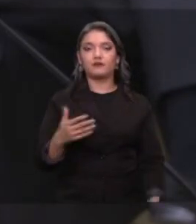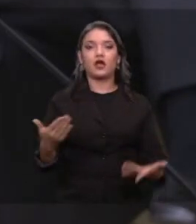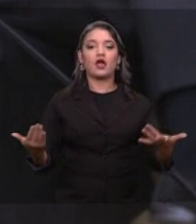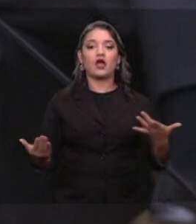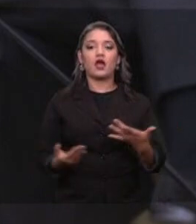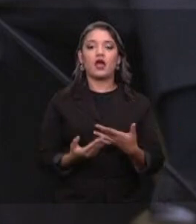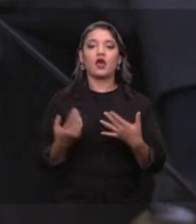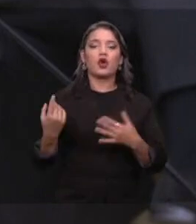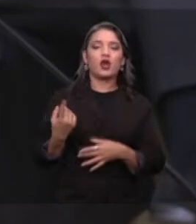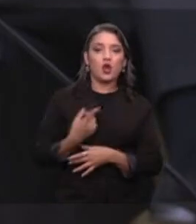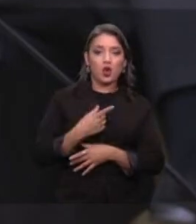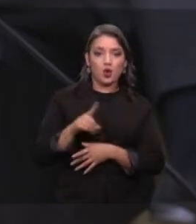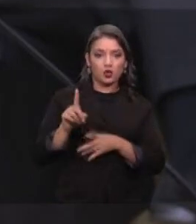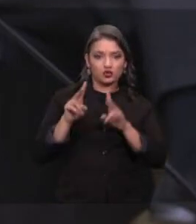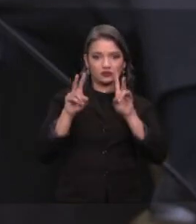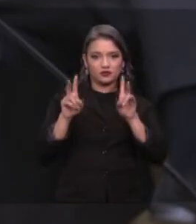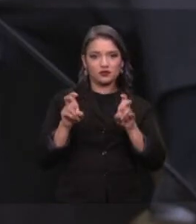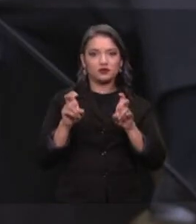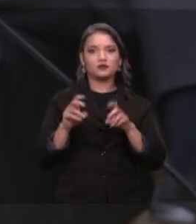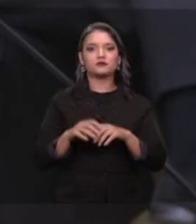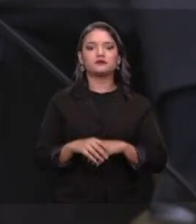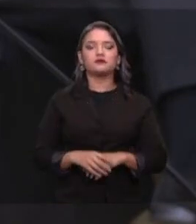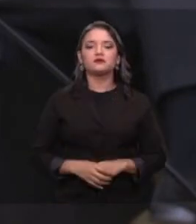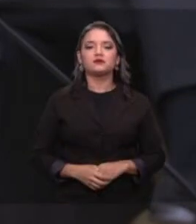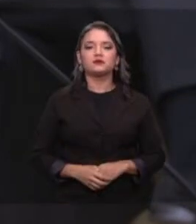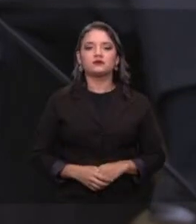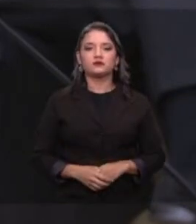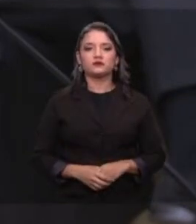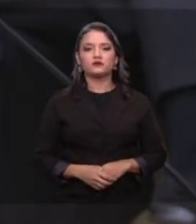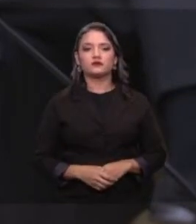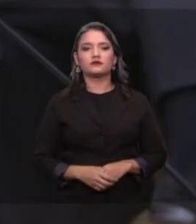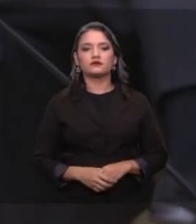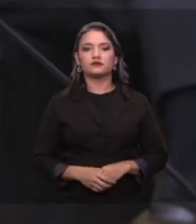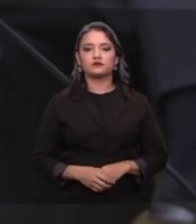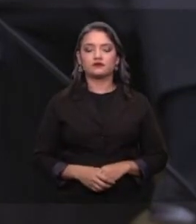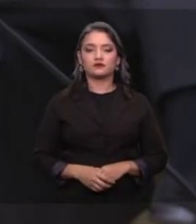encaminhando efetivamente para o final desta minha sustentação,